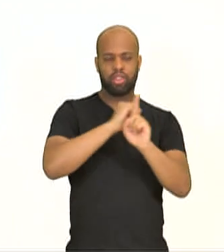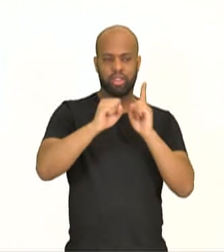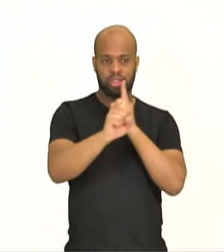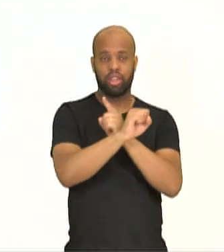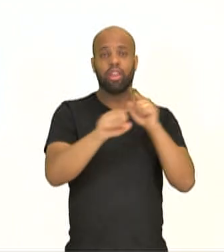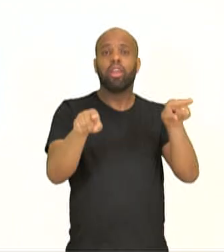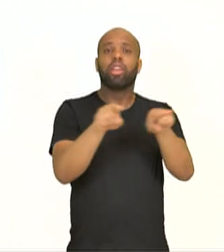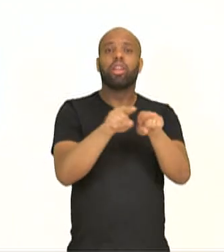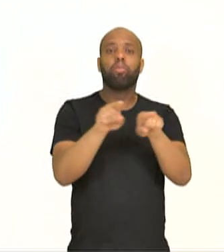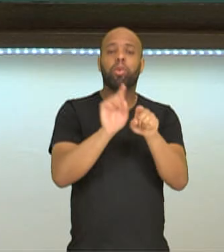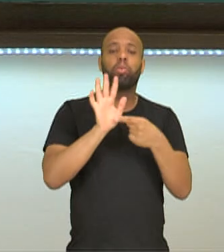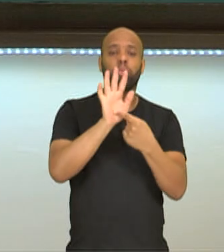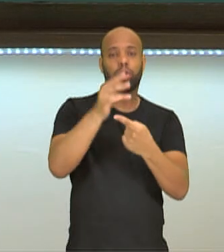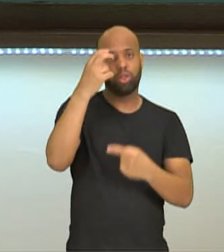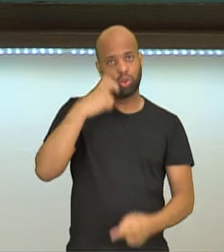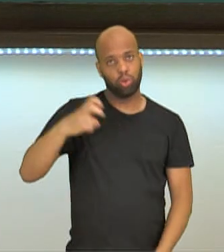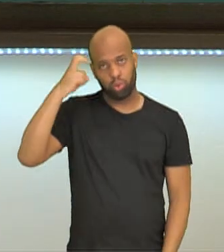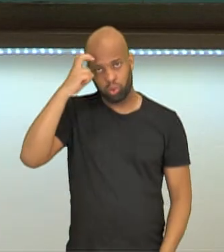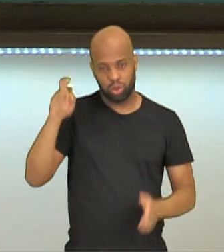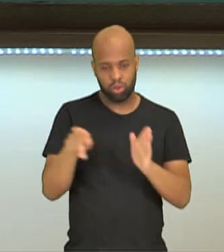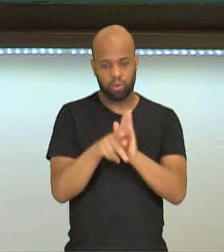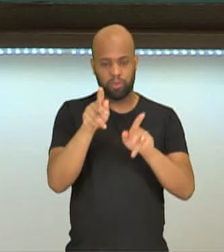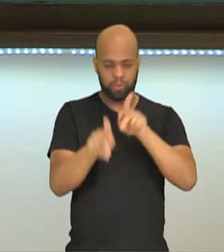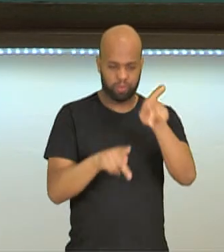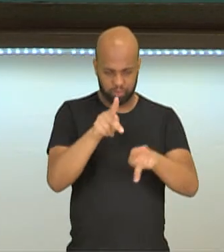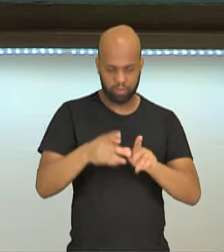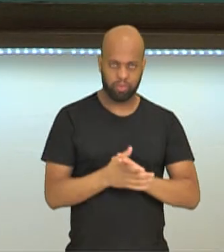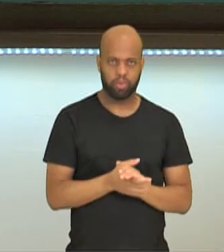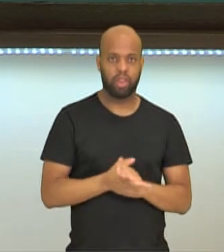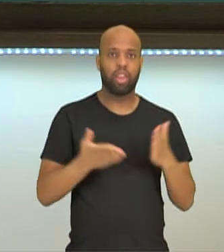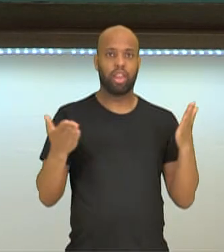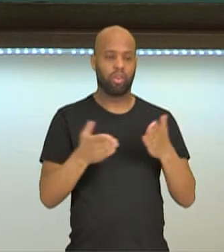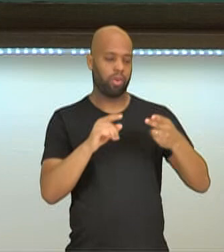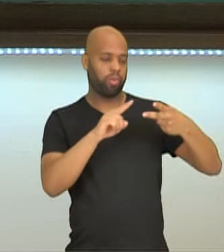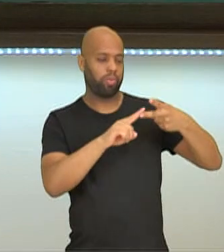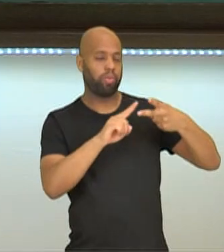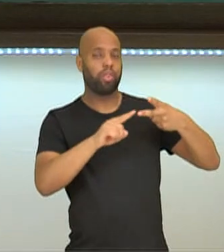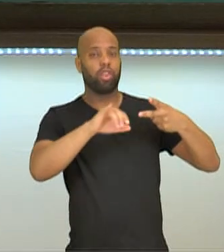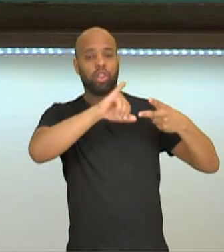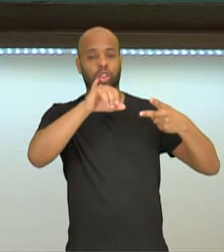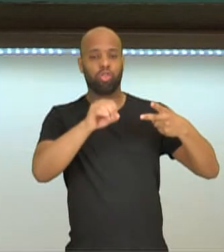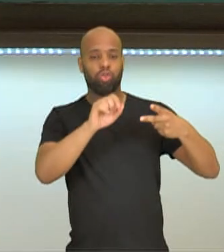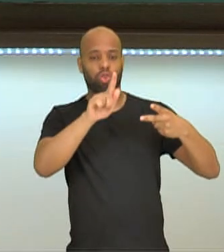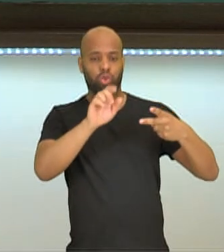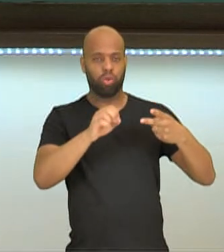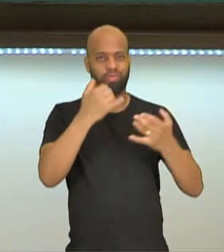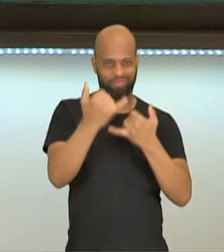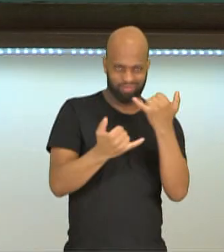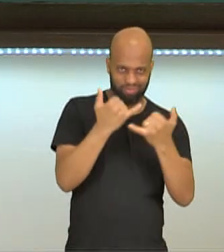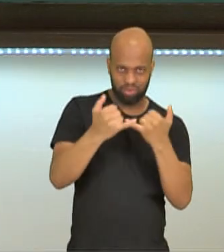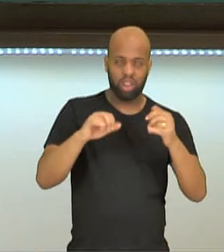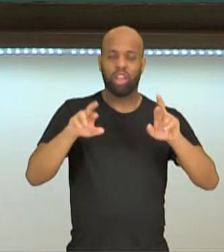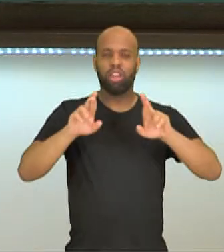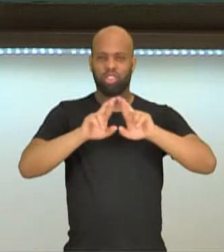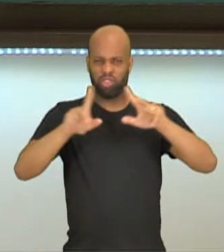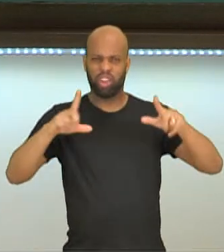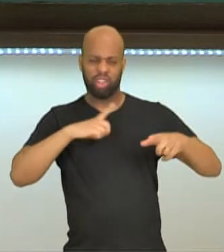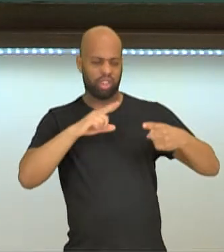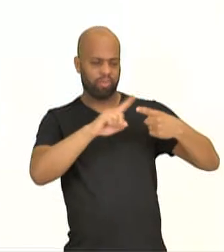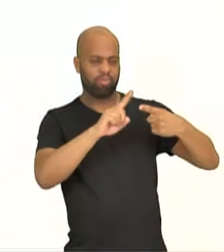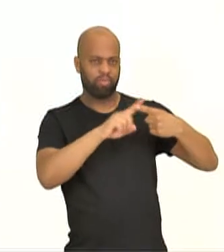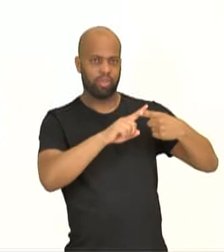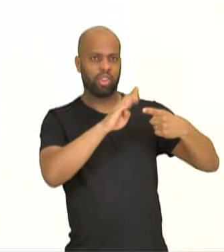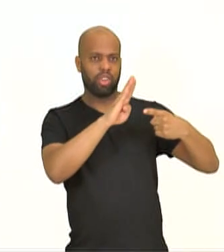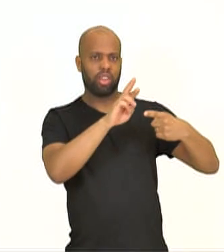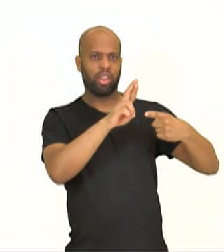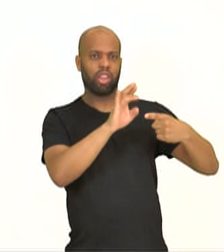da cultura de um povo. E os jogos, então? Qual que é a evolução, qual que é a diferença da brincadeira para o